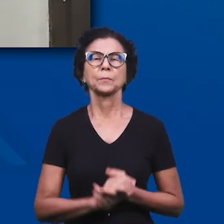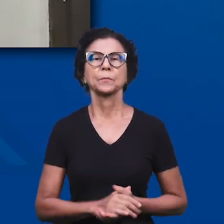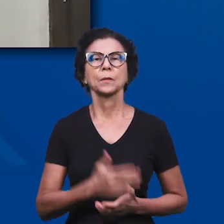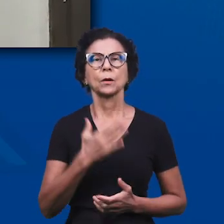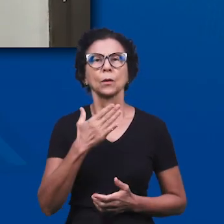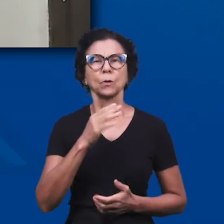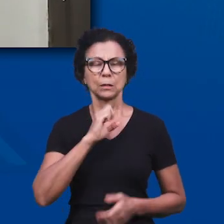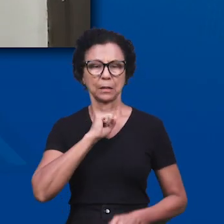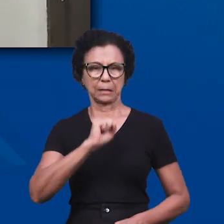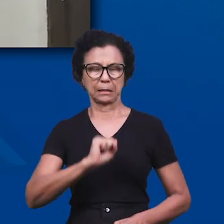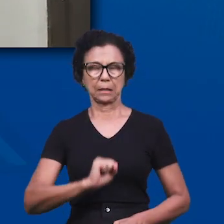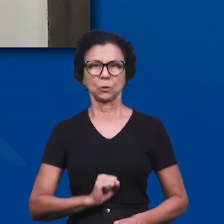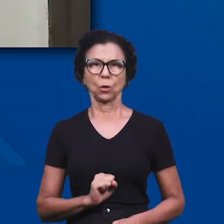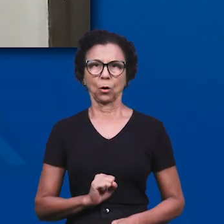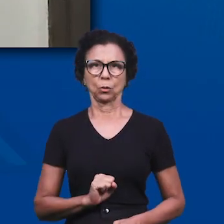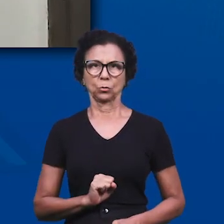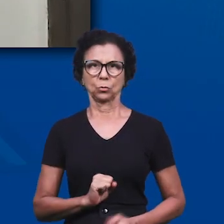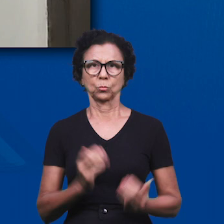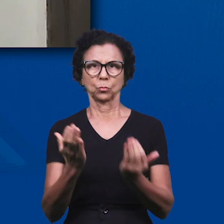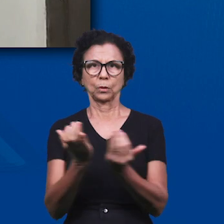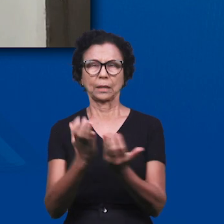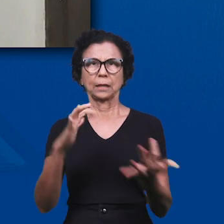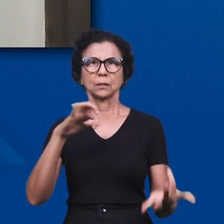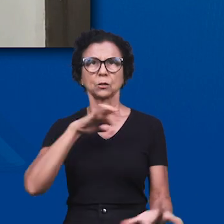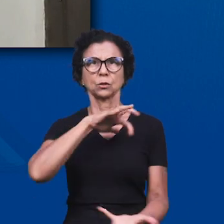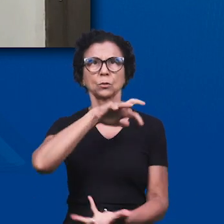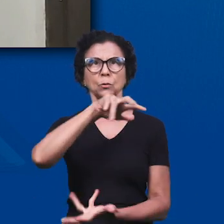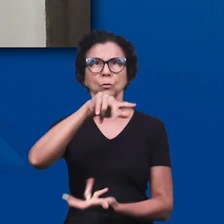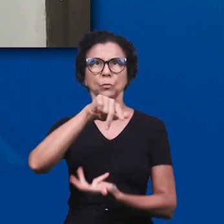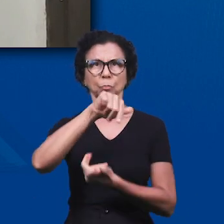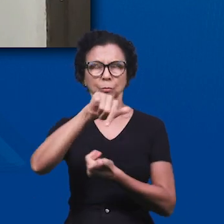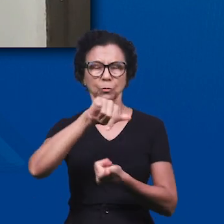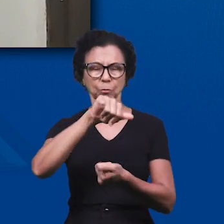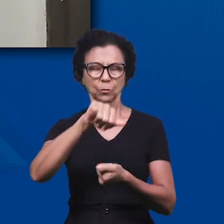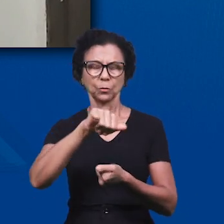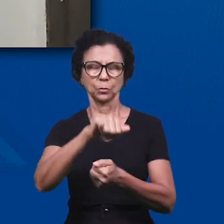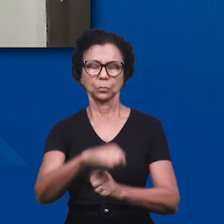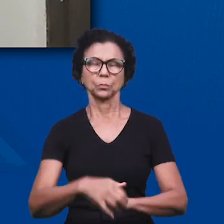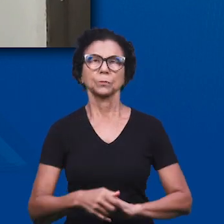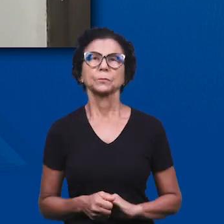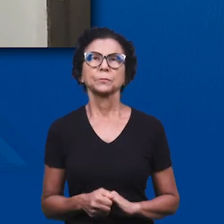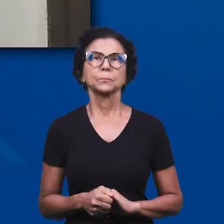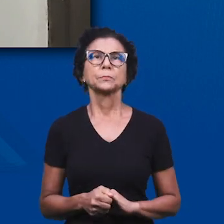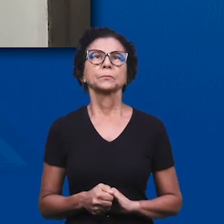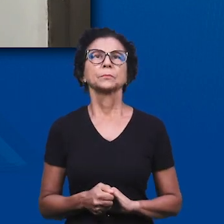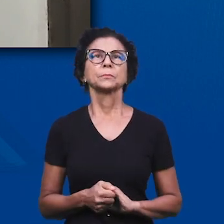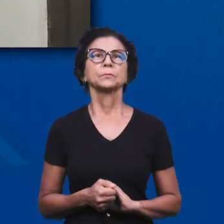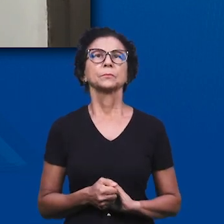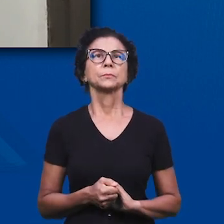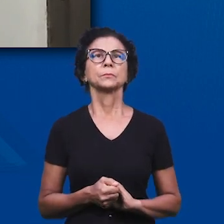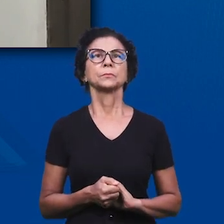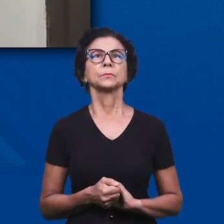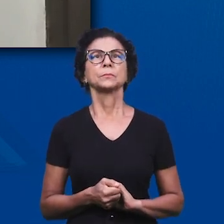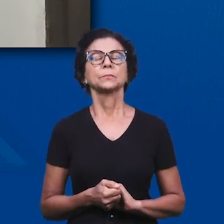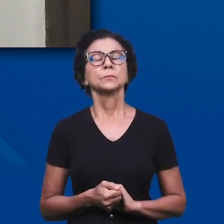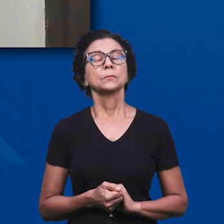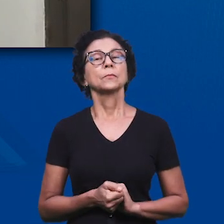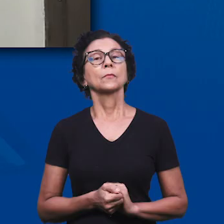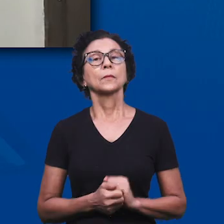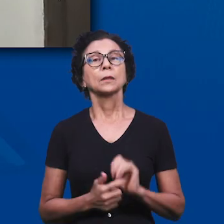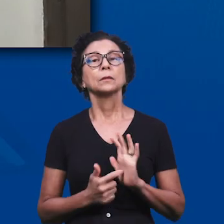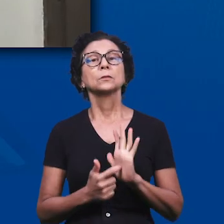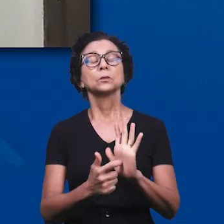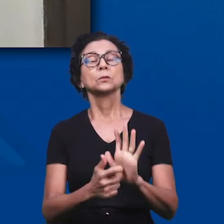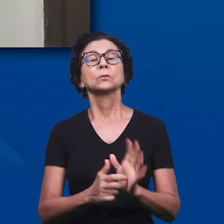Pedro, capítulo 2, do 5 ao 9. Cada cristão tem livre e direto acesso